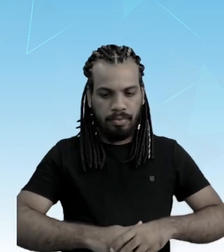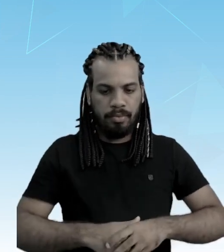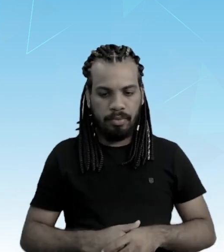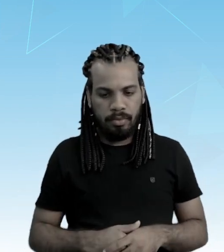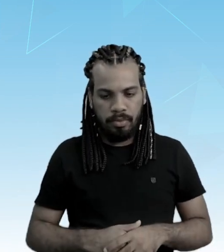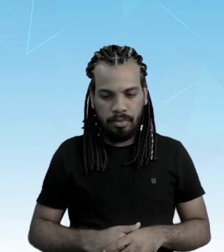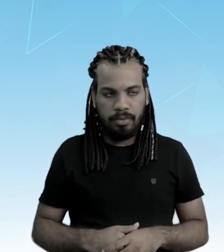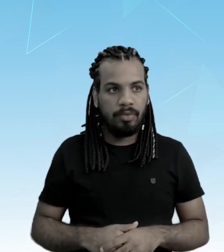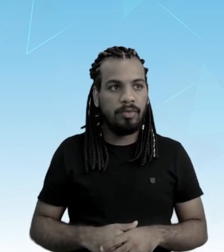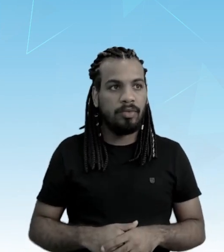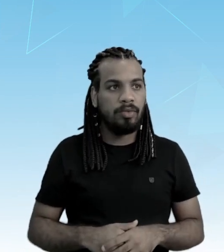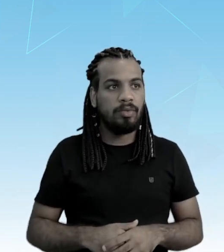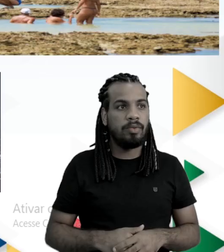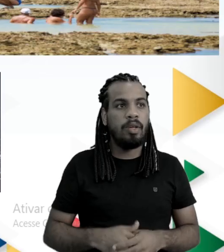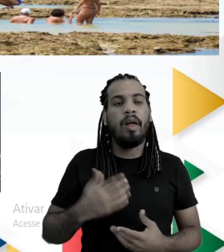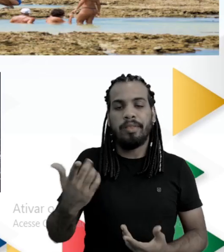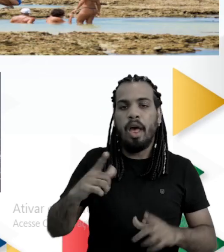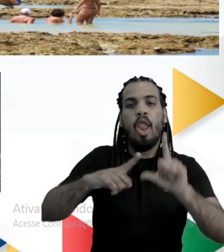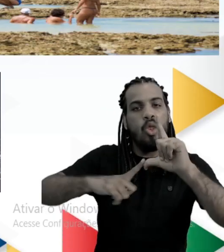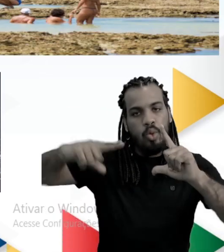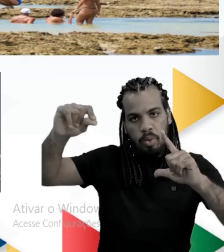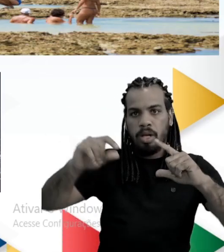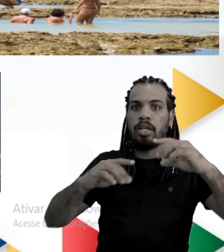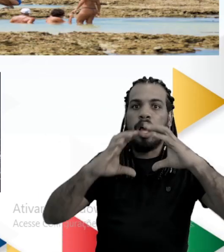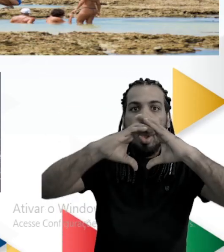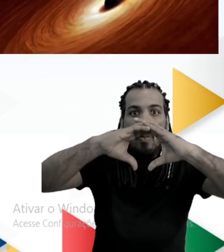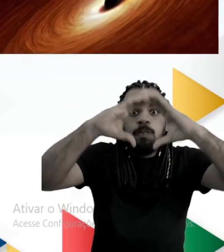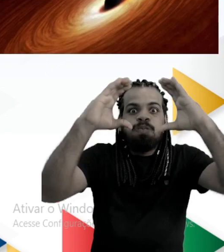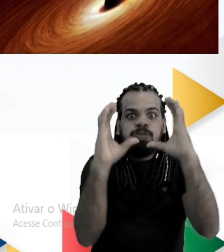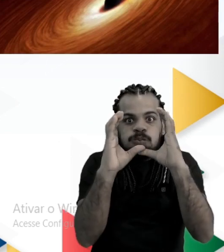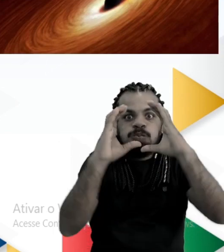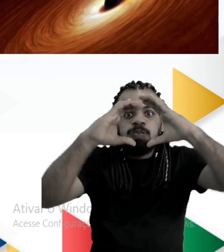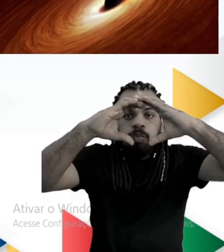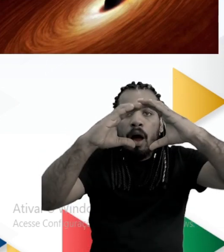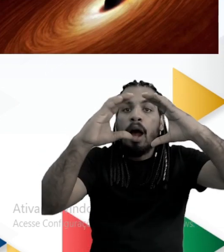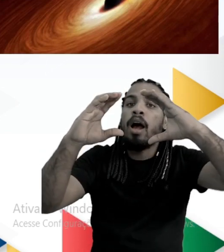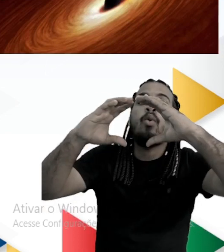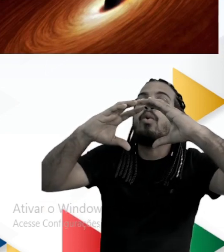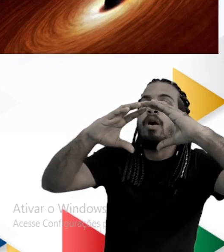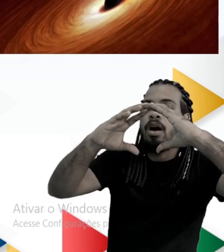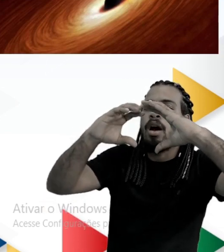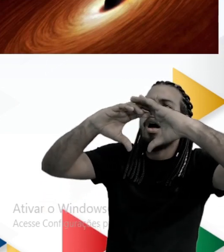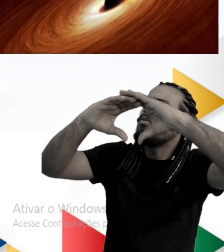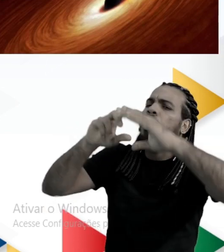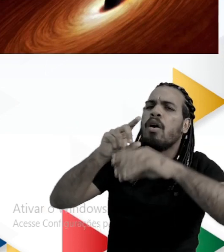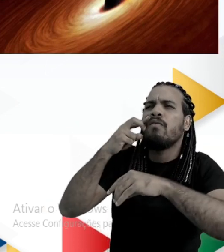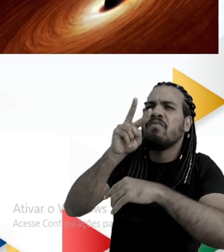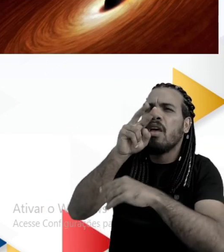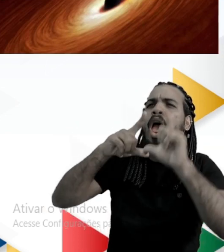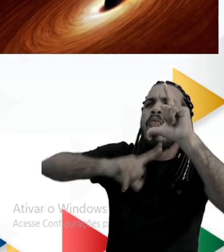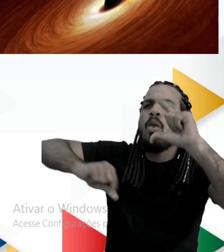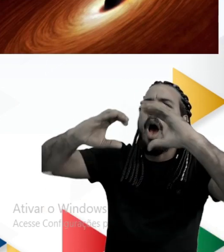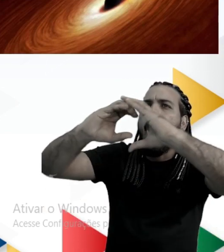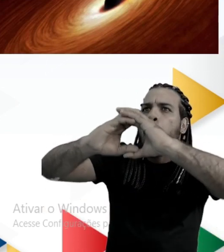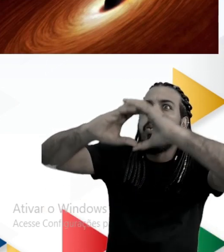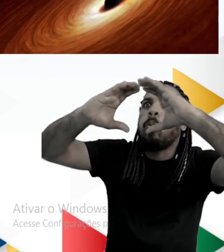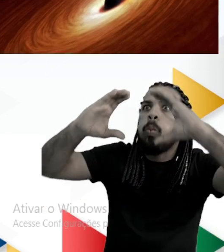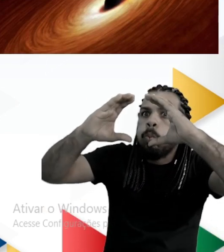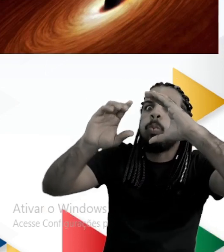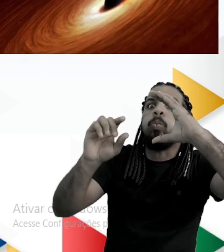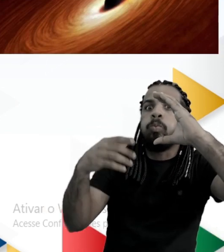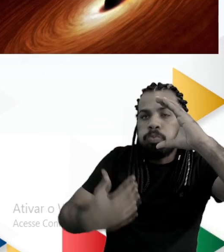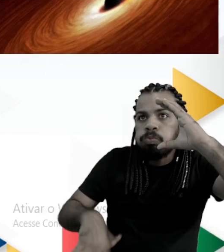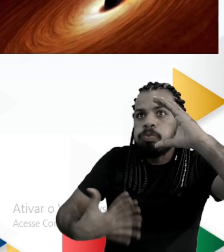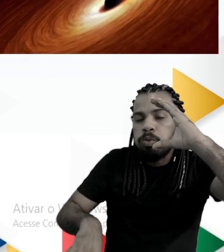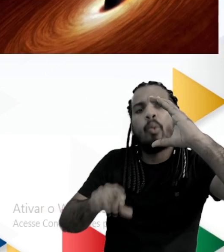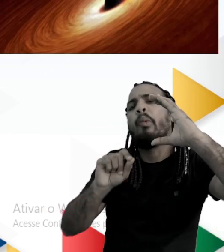essas imagens em relação à questão da formação das marés. Os buracos negros, por exemplo, que é